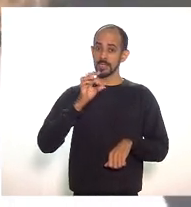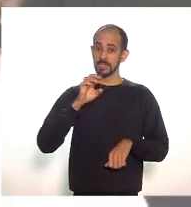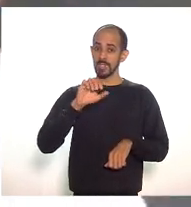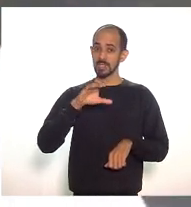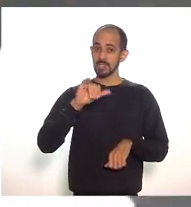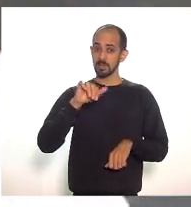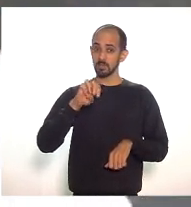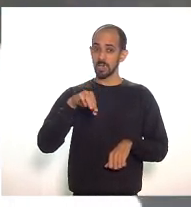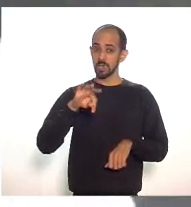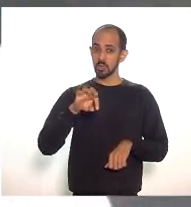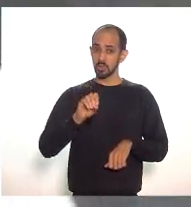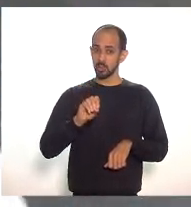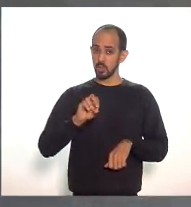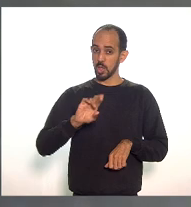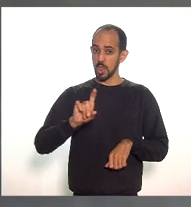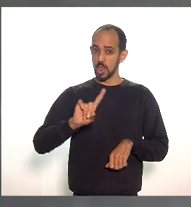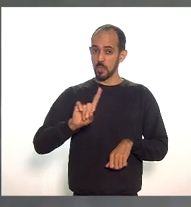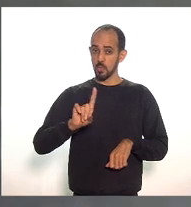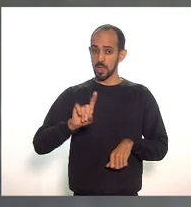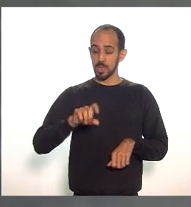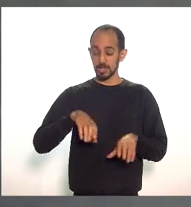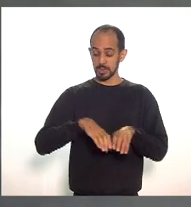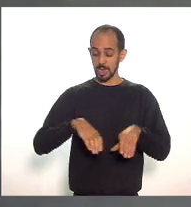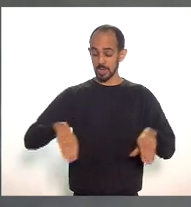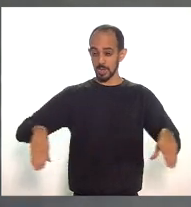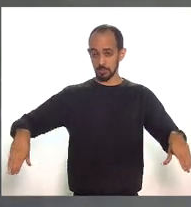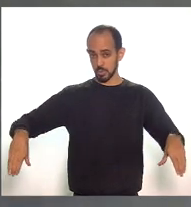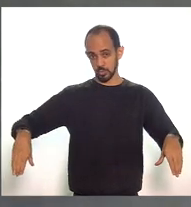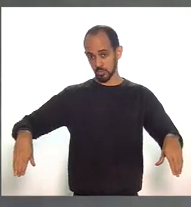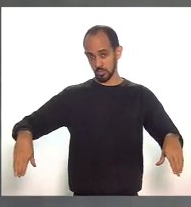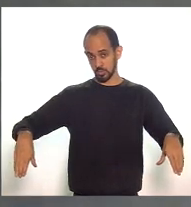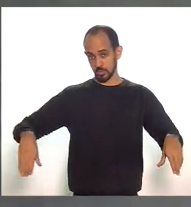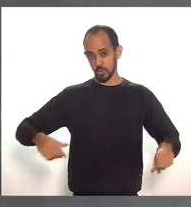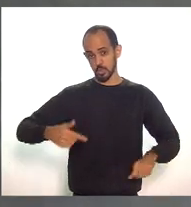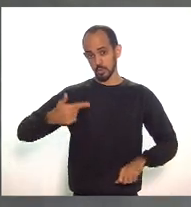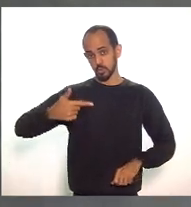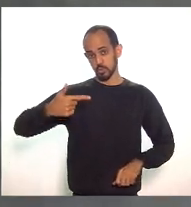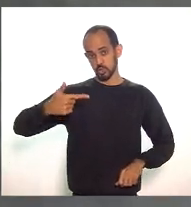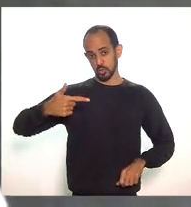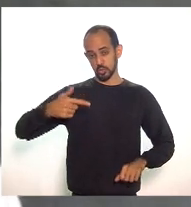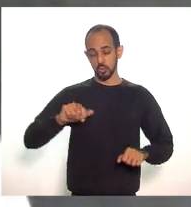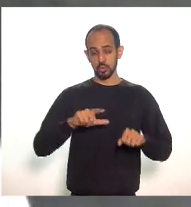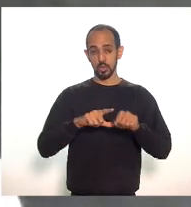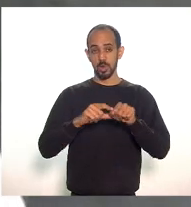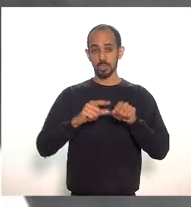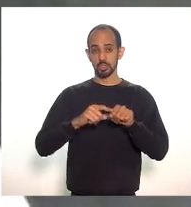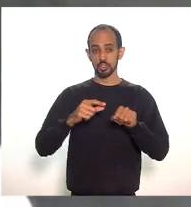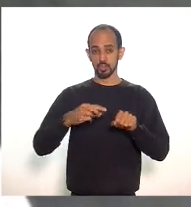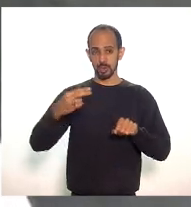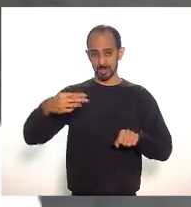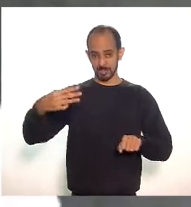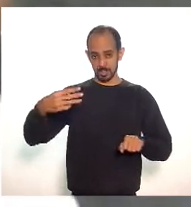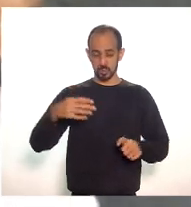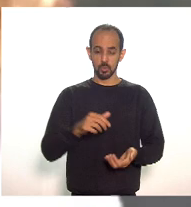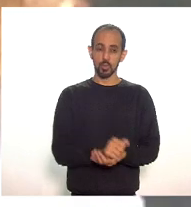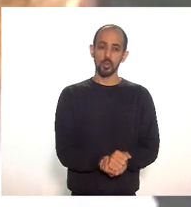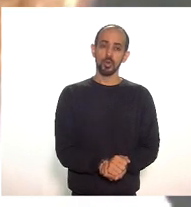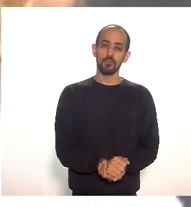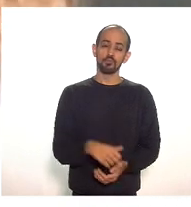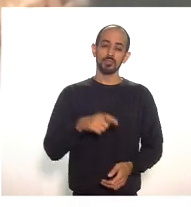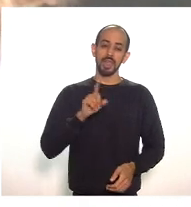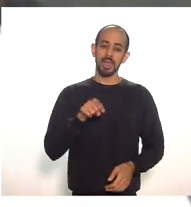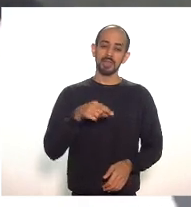e não prever efetivamente de saneamento segundo elemento aqui no artigo o terceiro ele prever uma concessão de